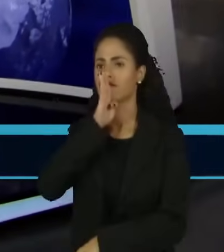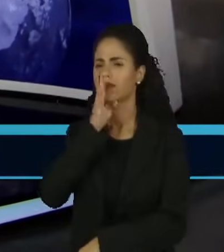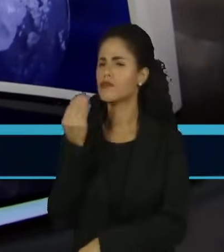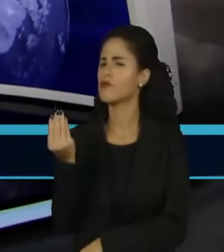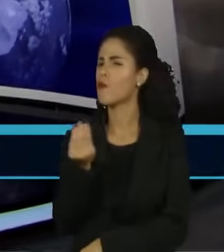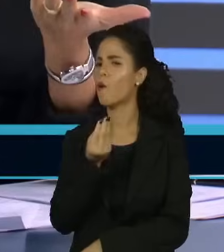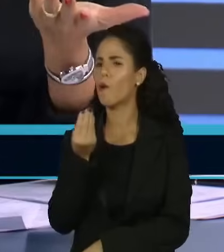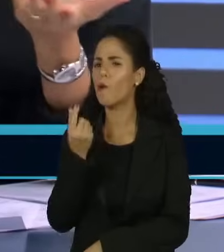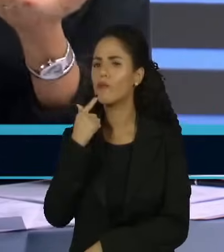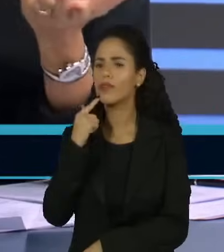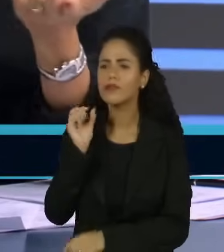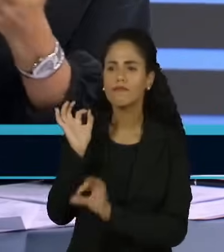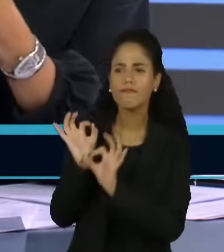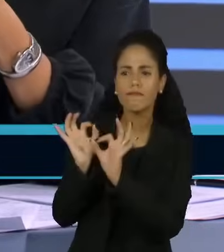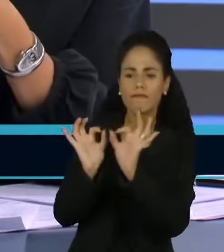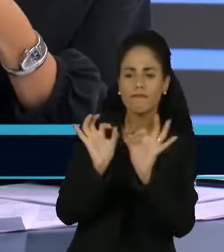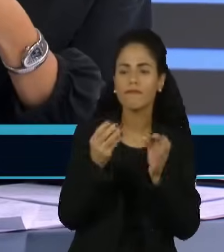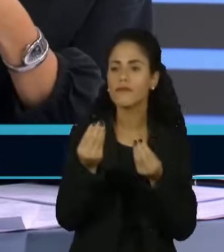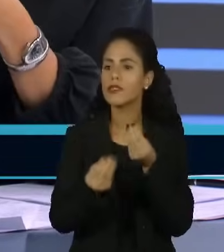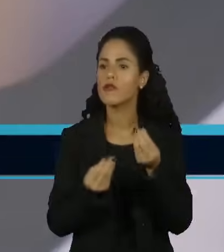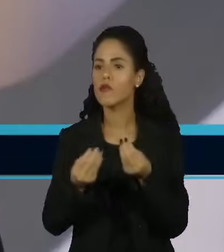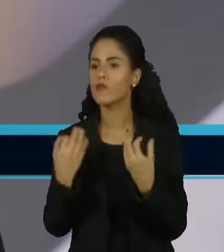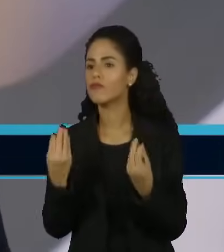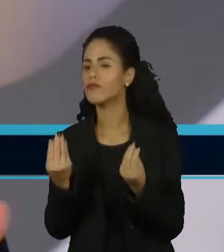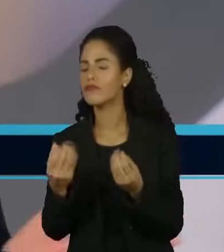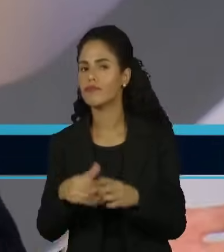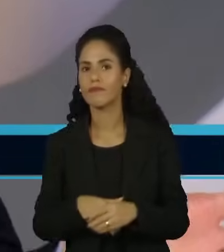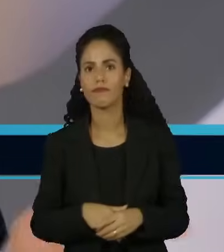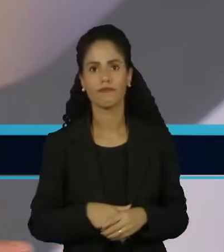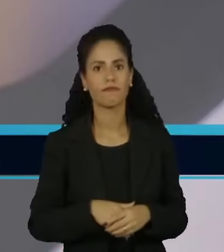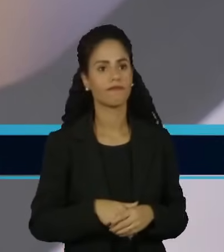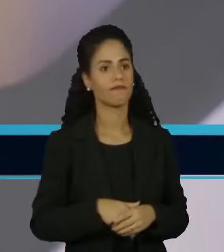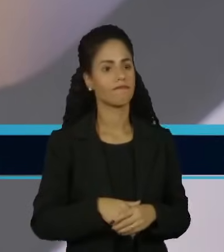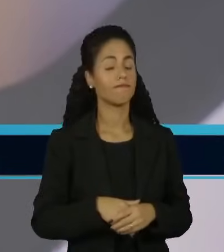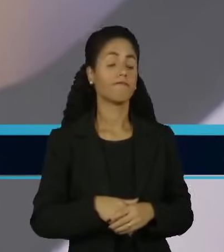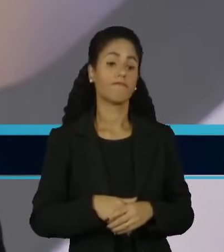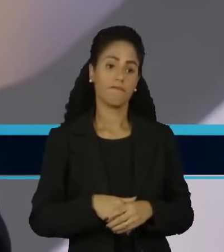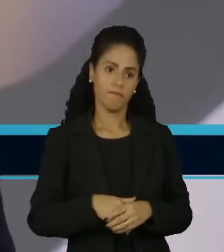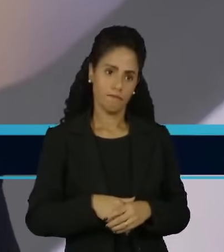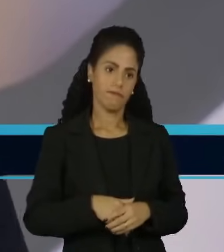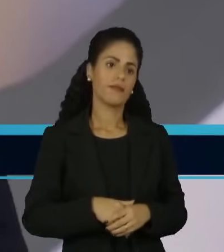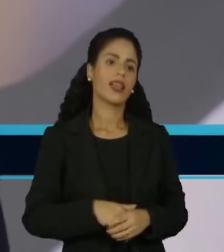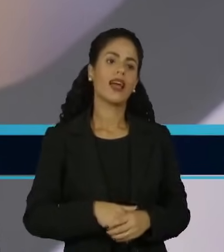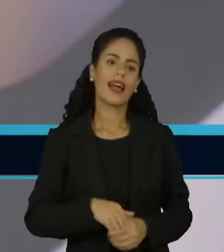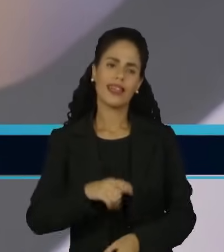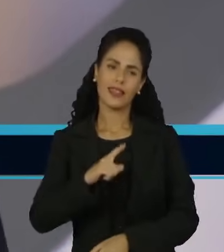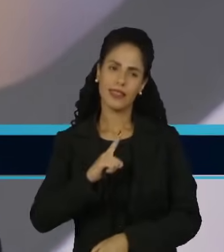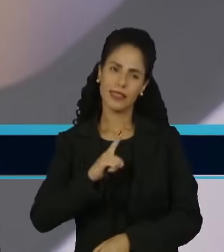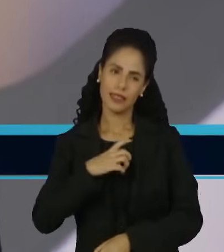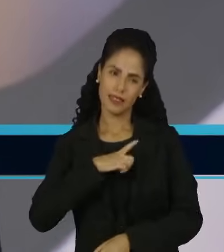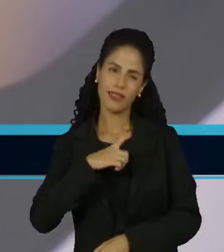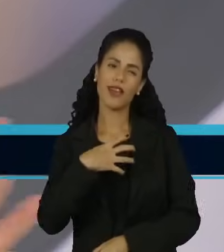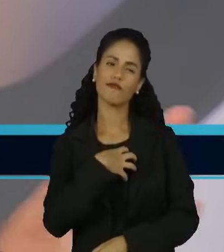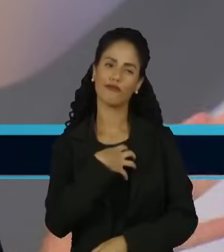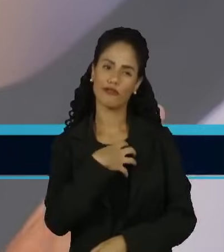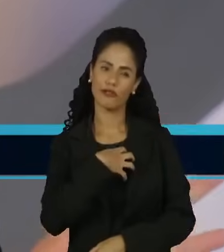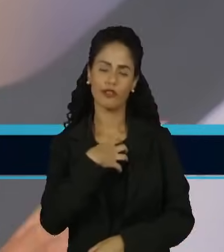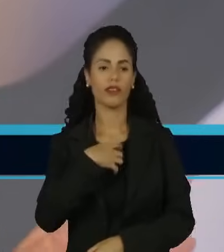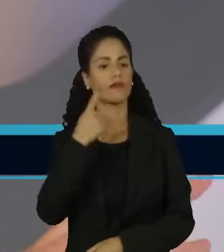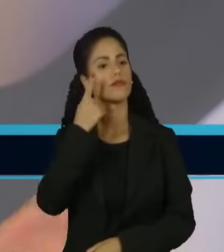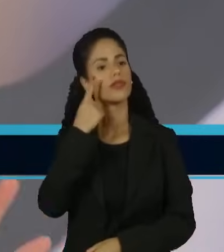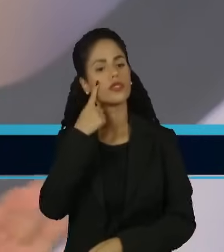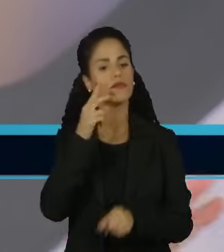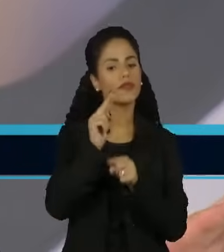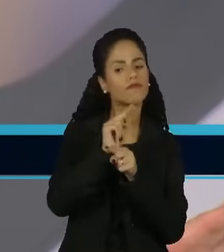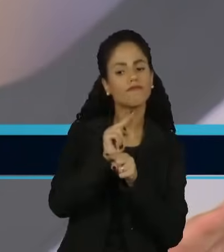vão monitorar isso? Na boa-fé? Não, claro que existem mecanismos para monitorar.